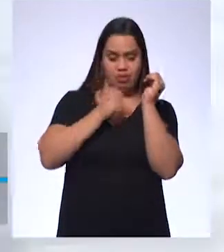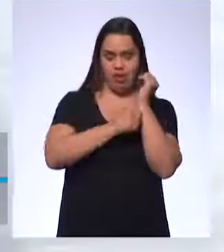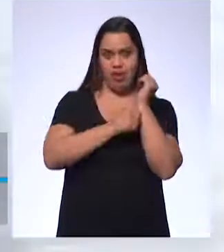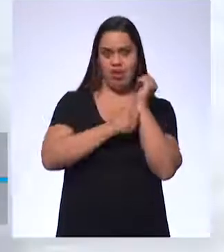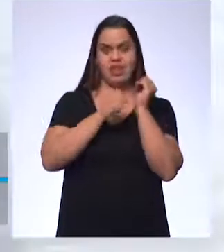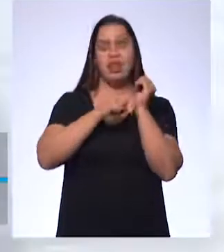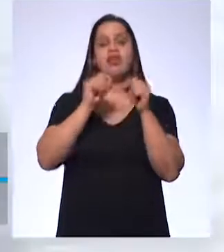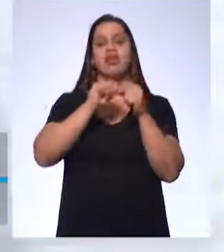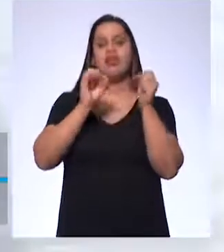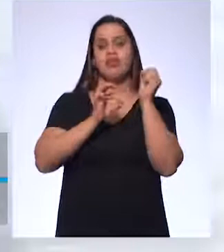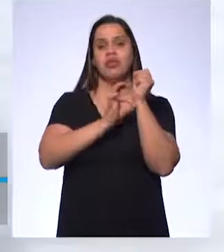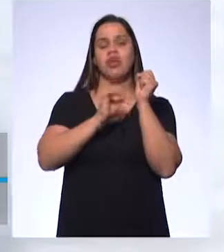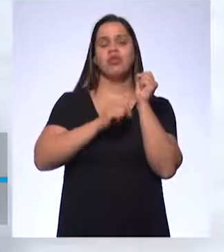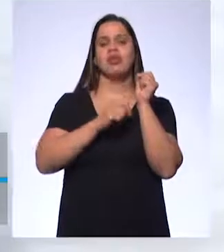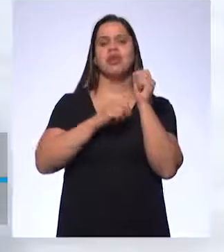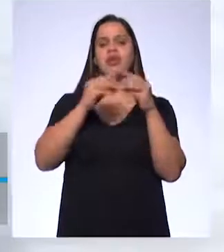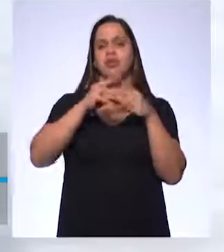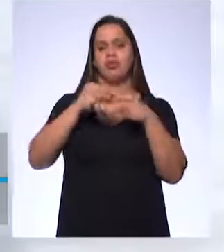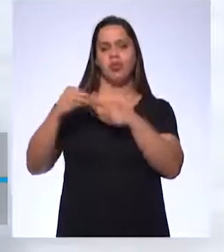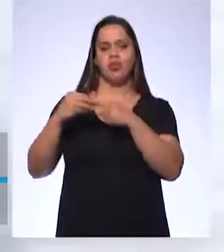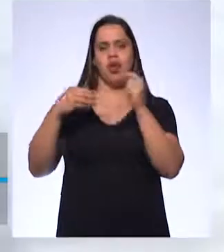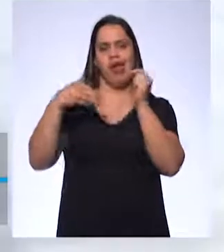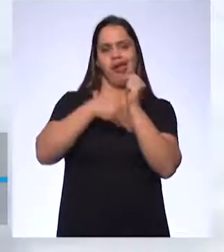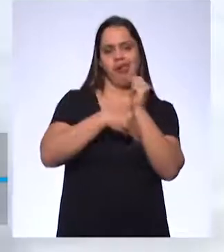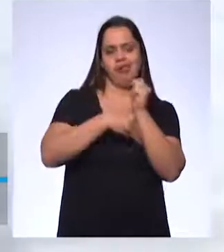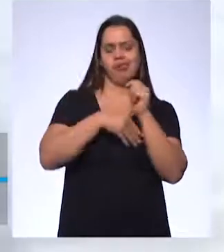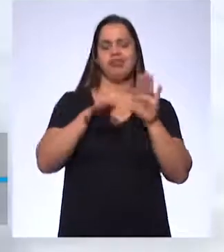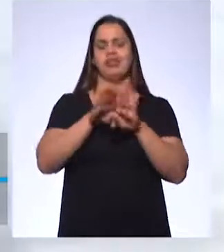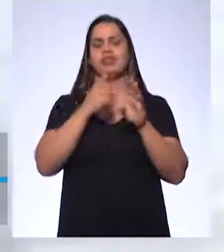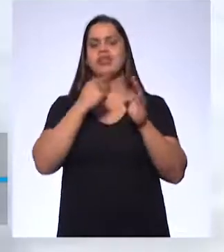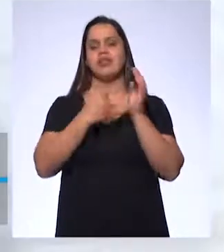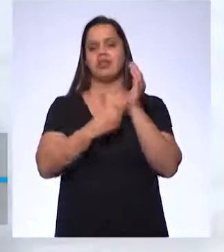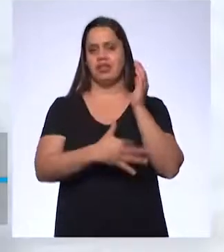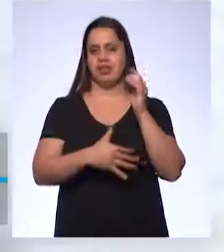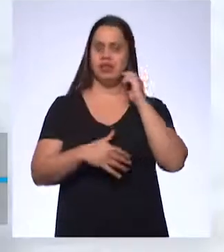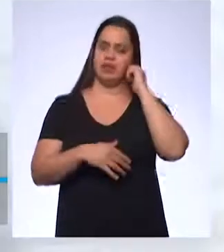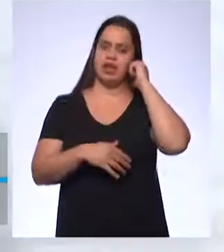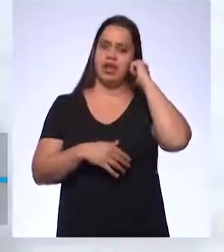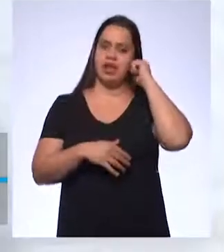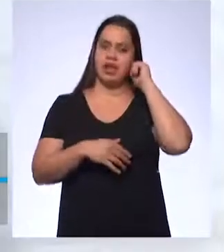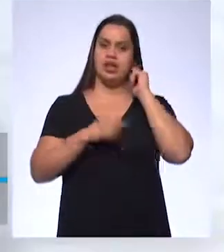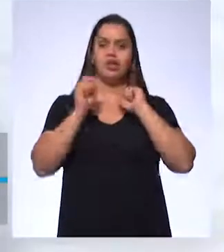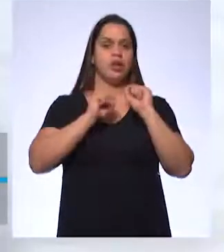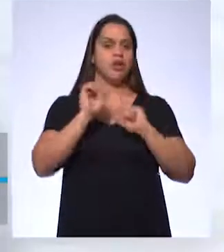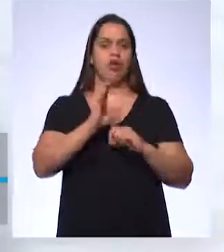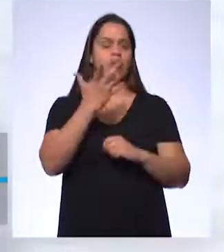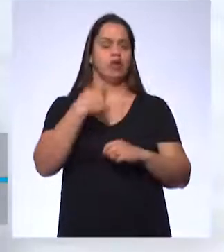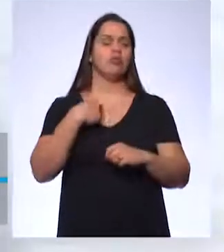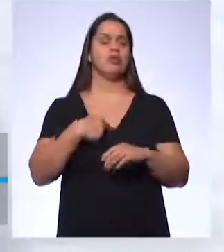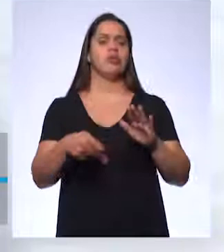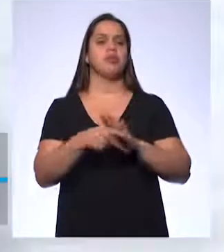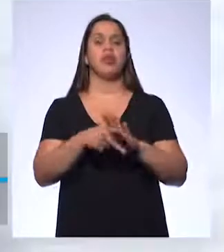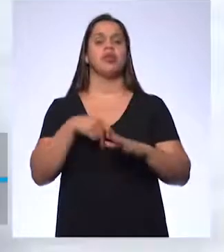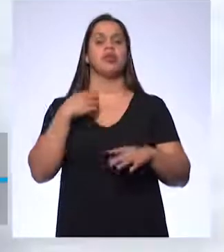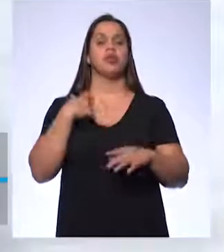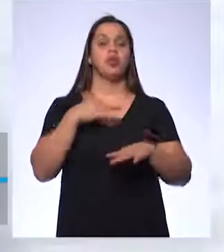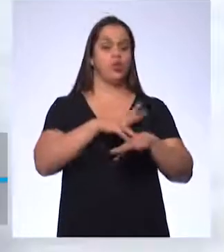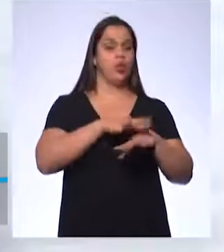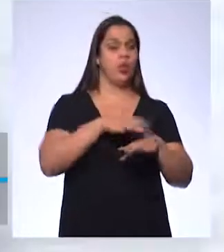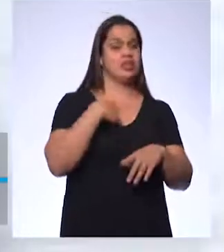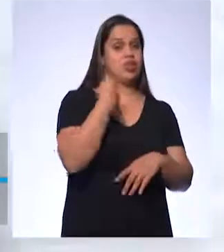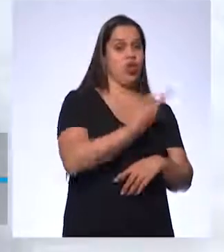E via de regra, esses seres vivos que causam doença na gente não vão causar doença no mosquito. Tá? É